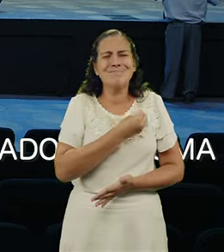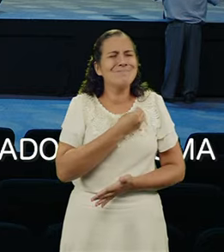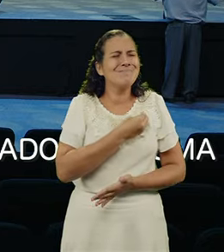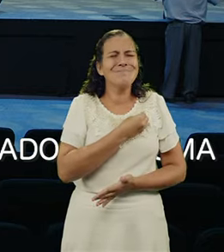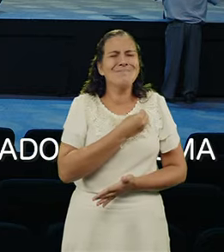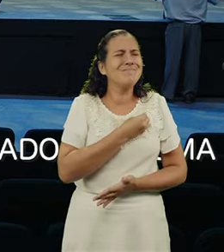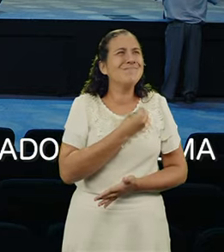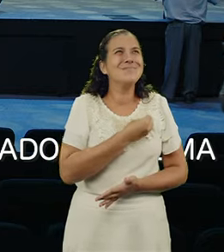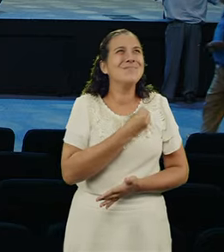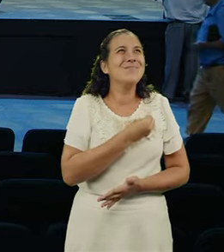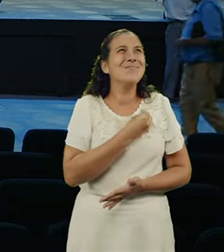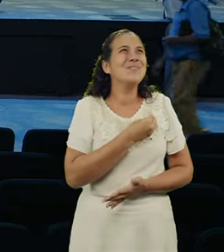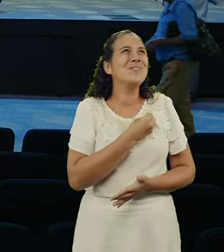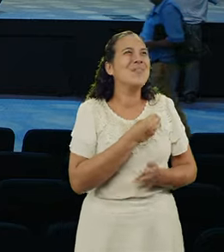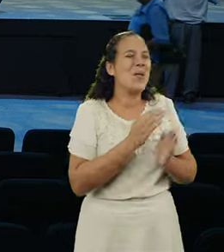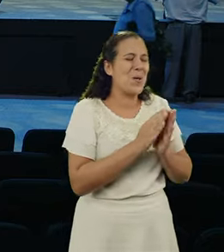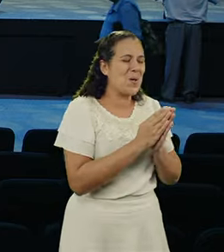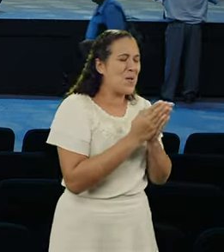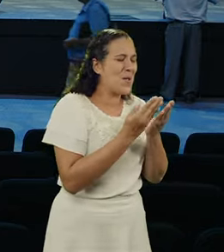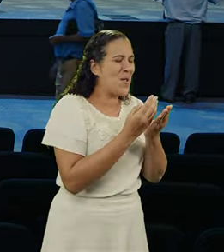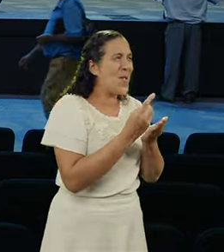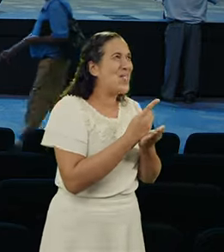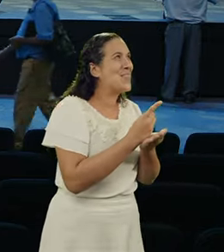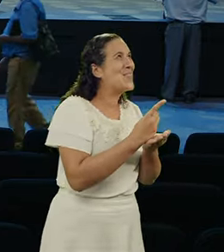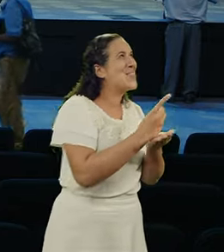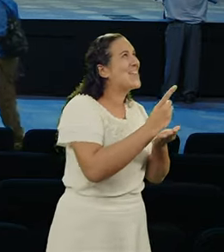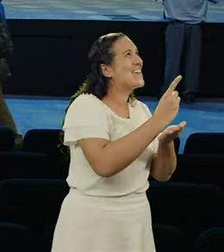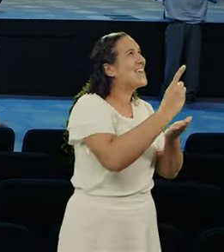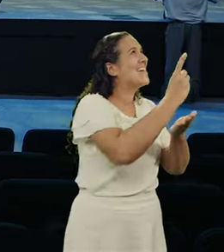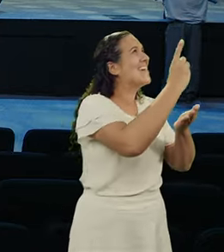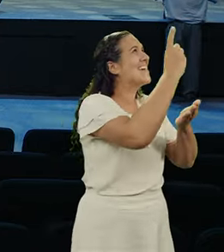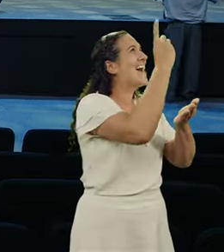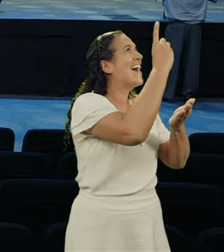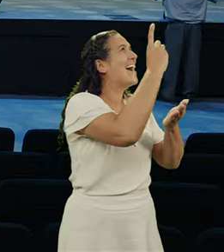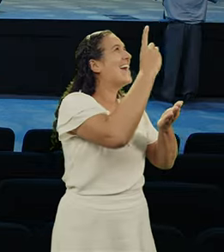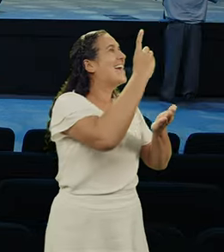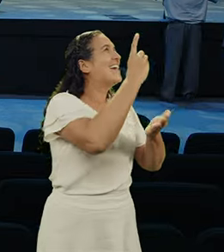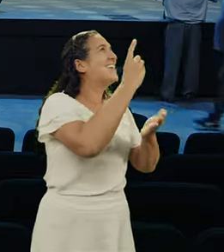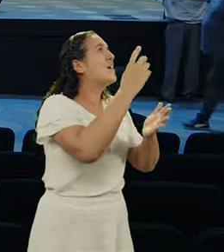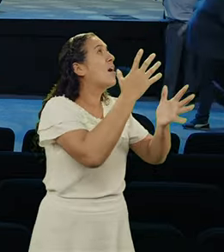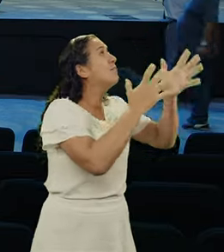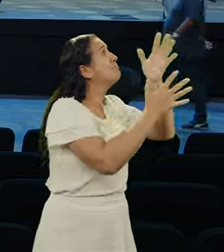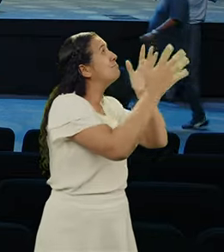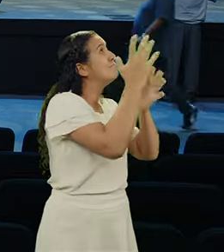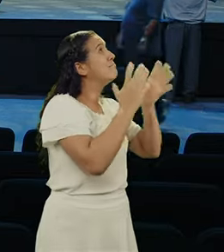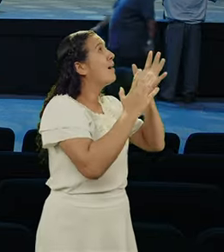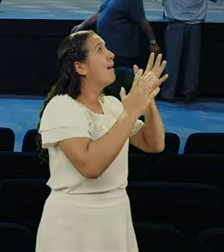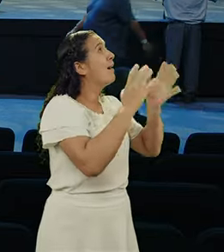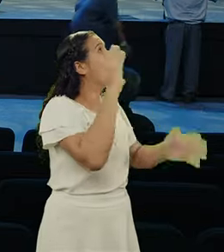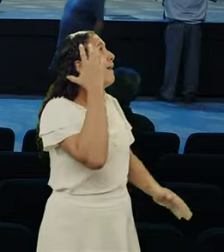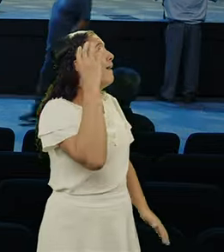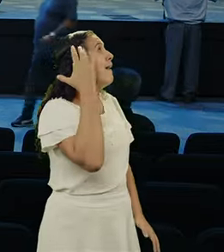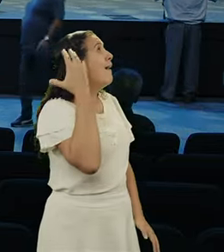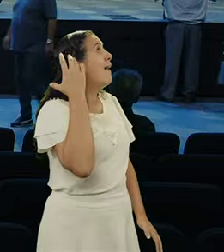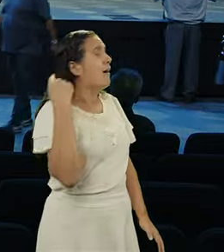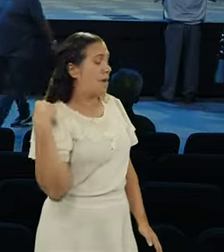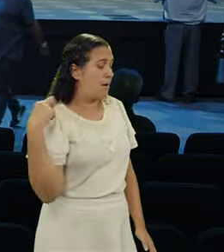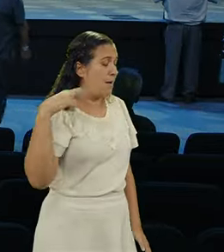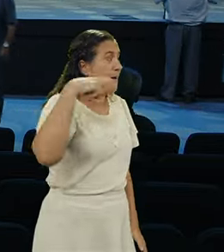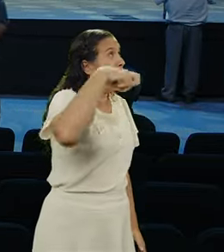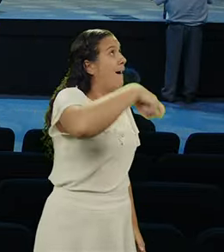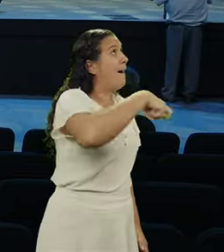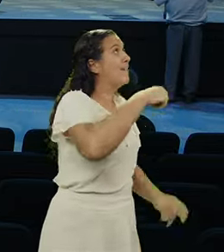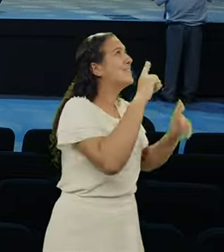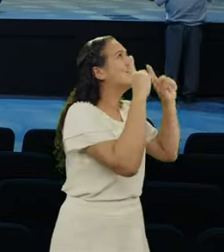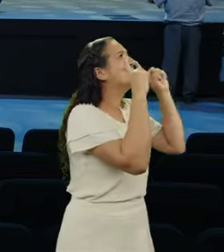uma Bíblia na mão. Ao pé do rádio chorei, ao pé